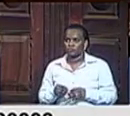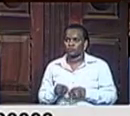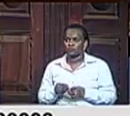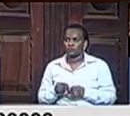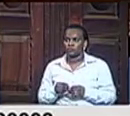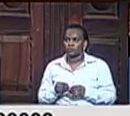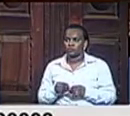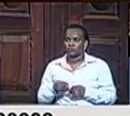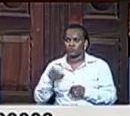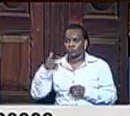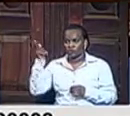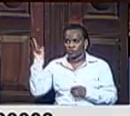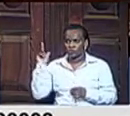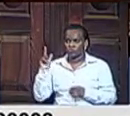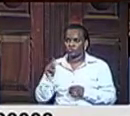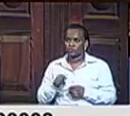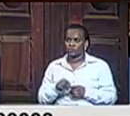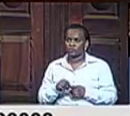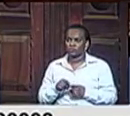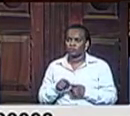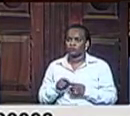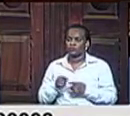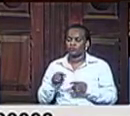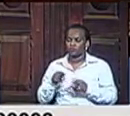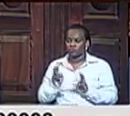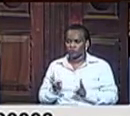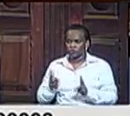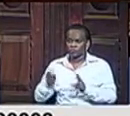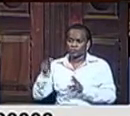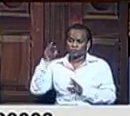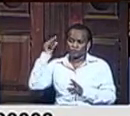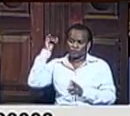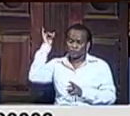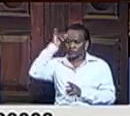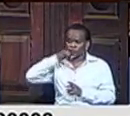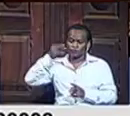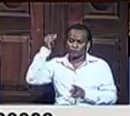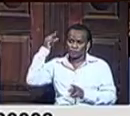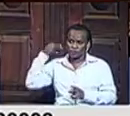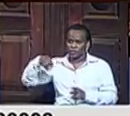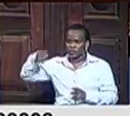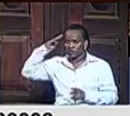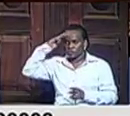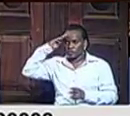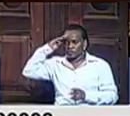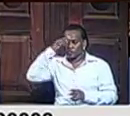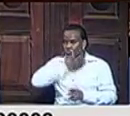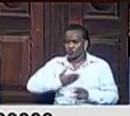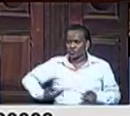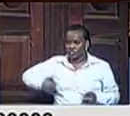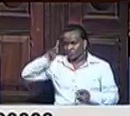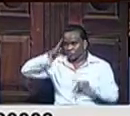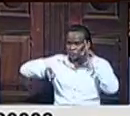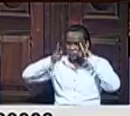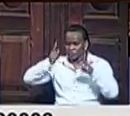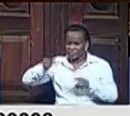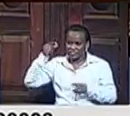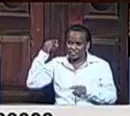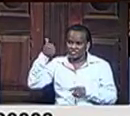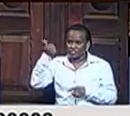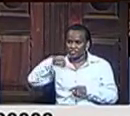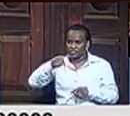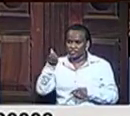por ventos ainda dos tempos da ditadura militar. Ainda hoje um